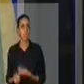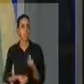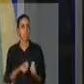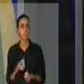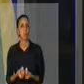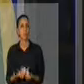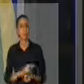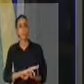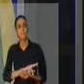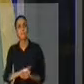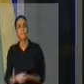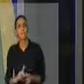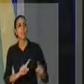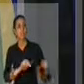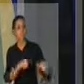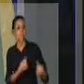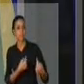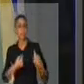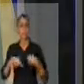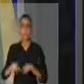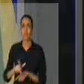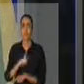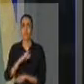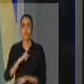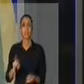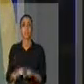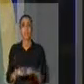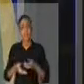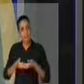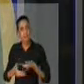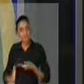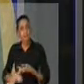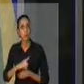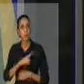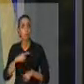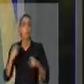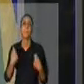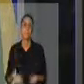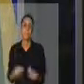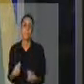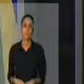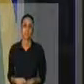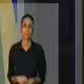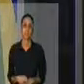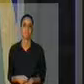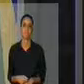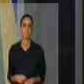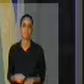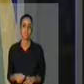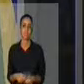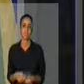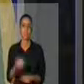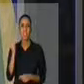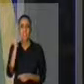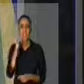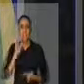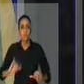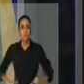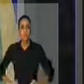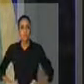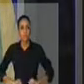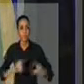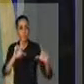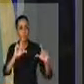desafio e os avanços que nós temos que fazer para poder amenizar o